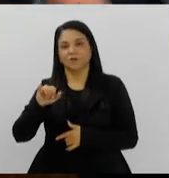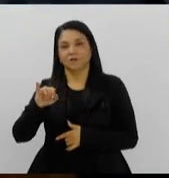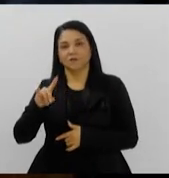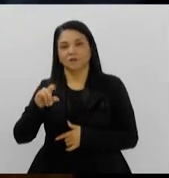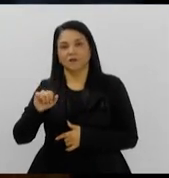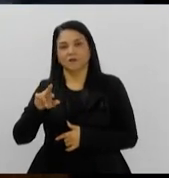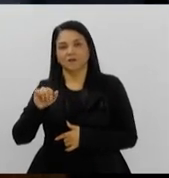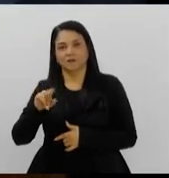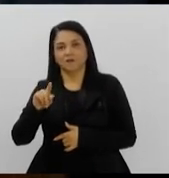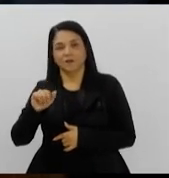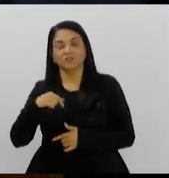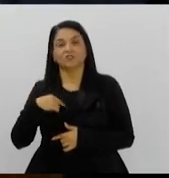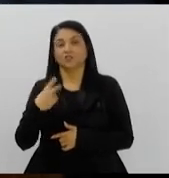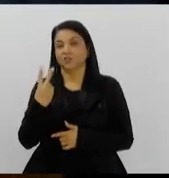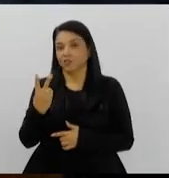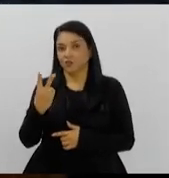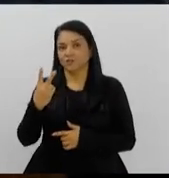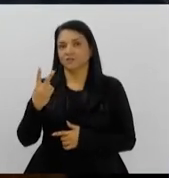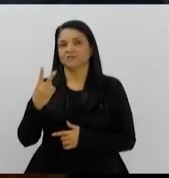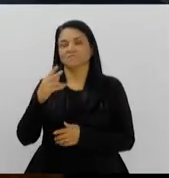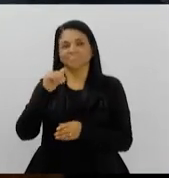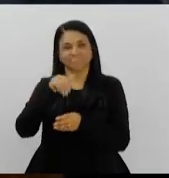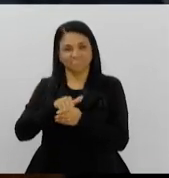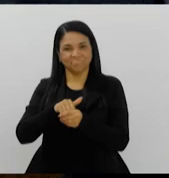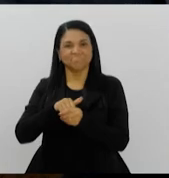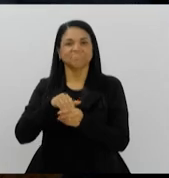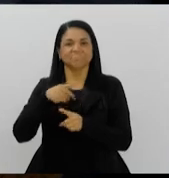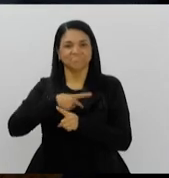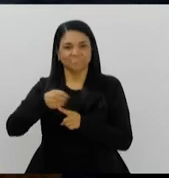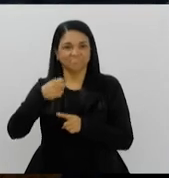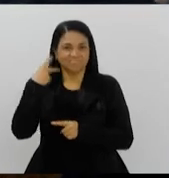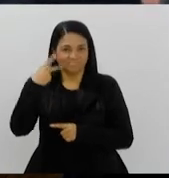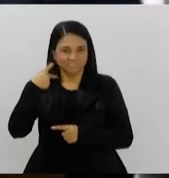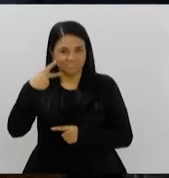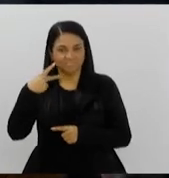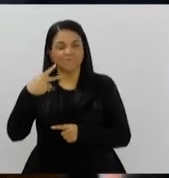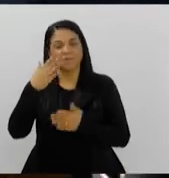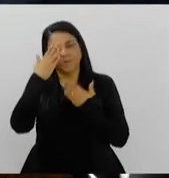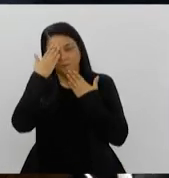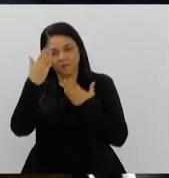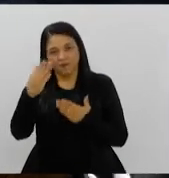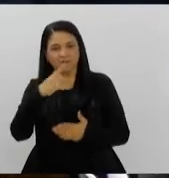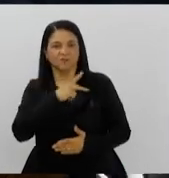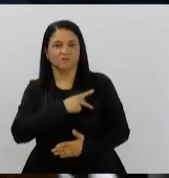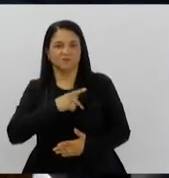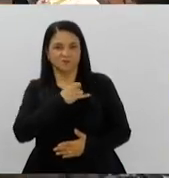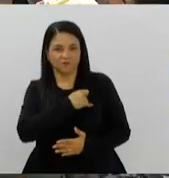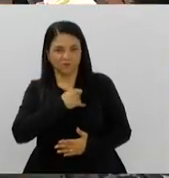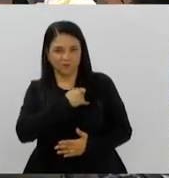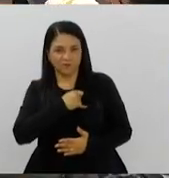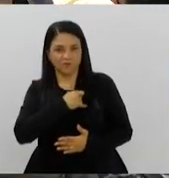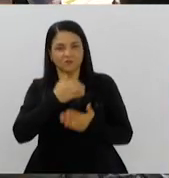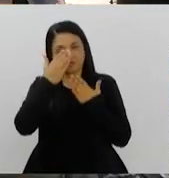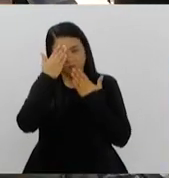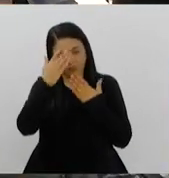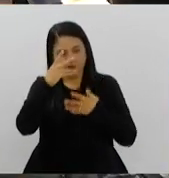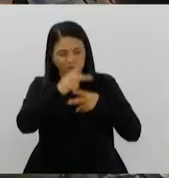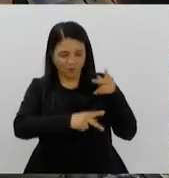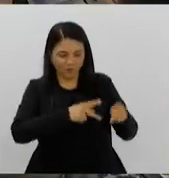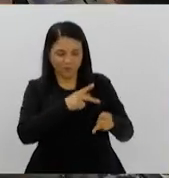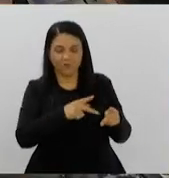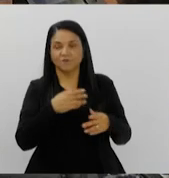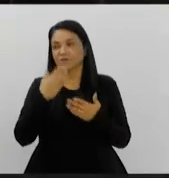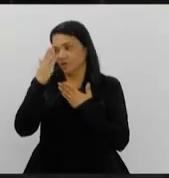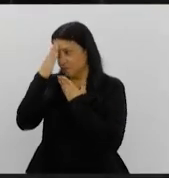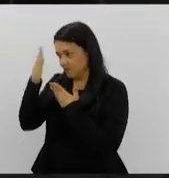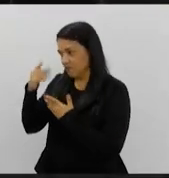vereadores, um dos mais votados da cidade. Muito obrigado, São João de Meriti. Muito obrigado, meu povo. Obrigada, deputada